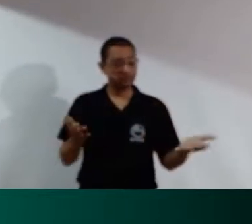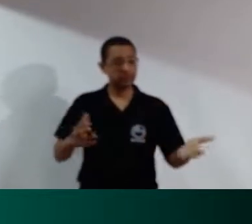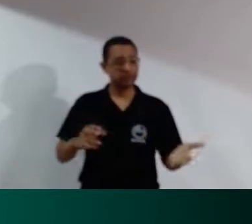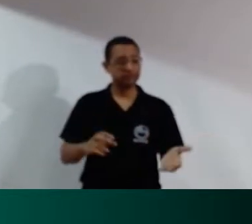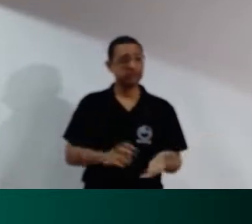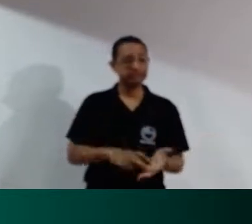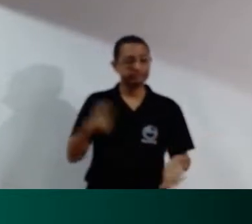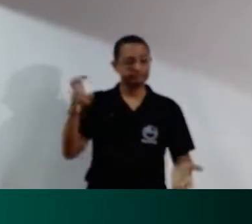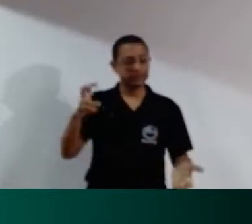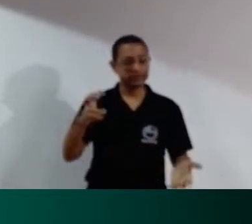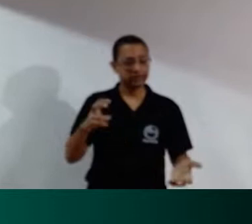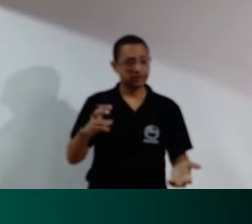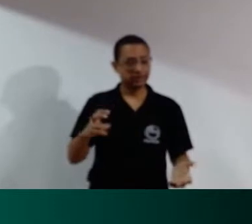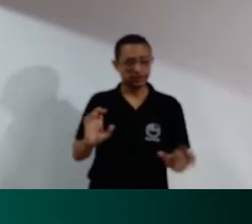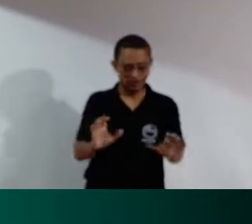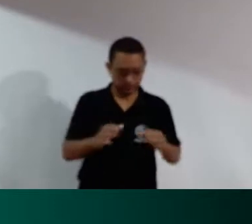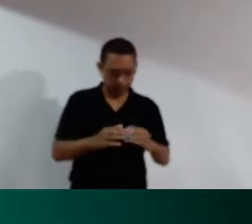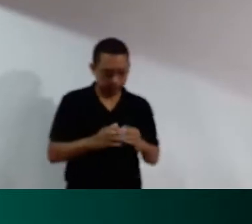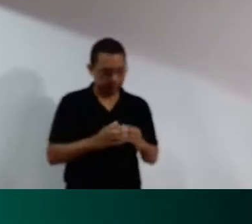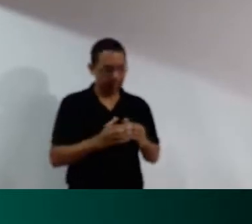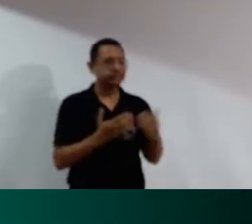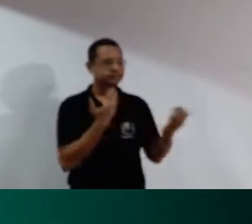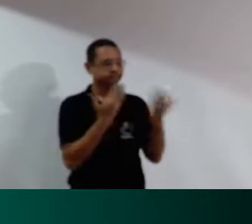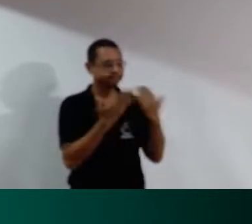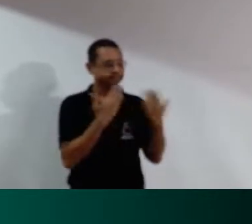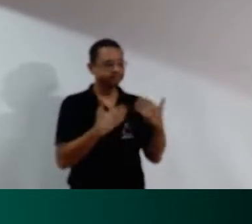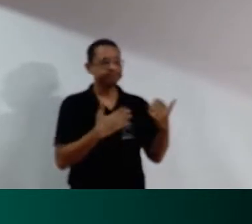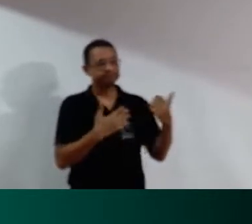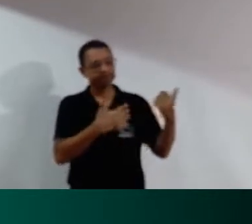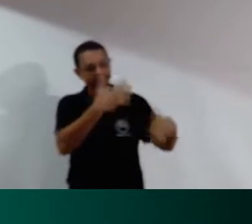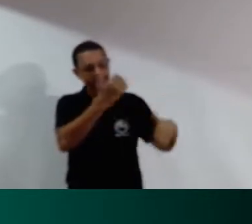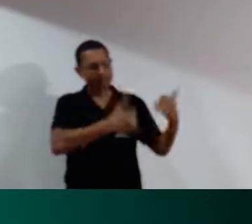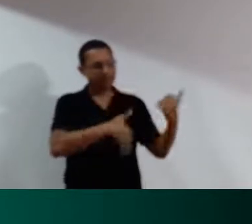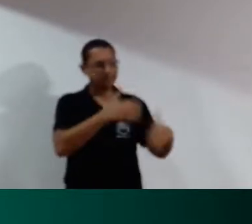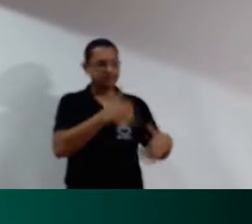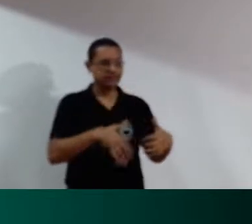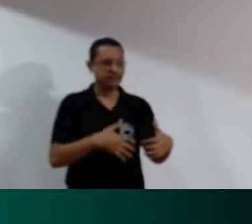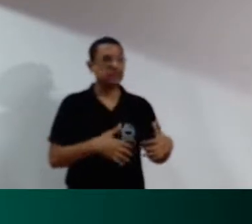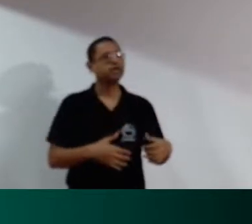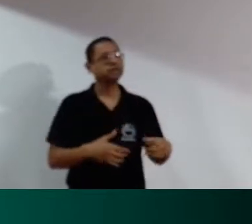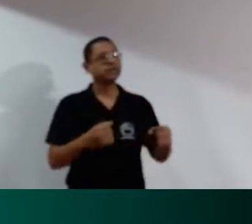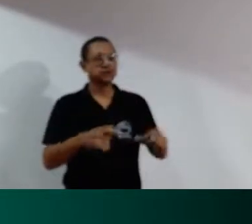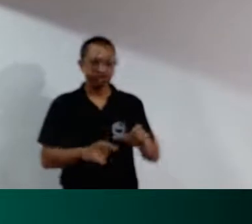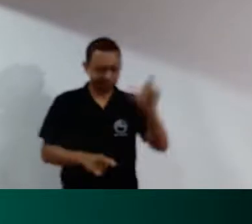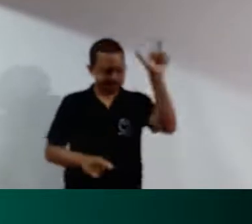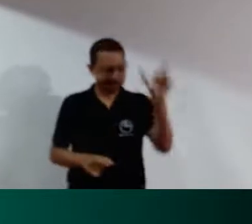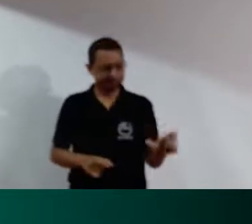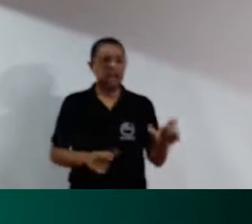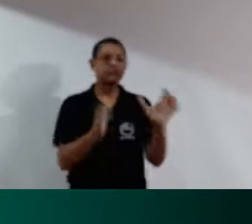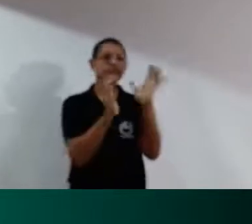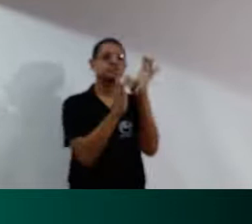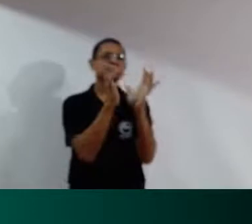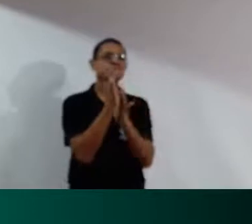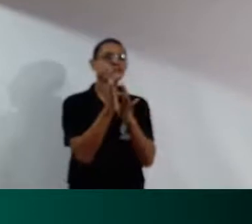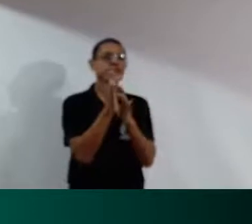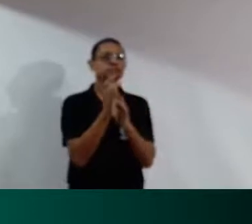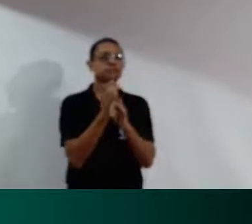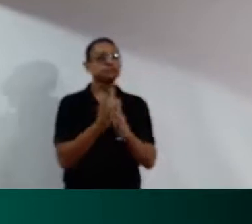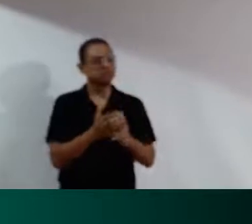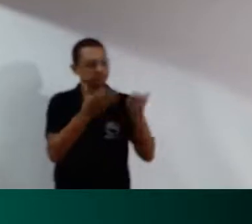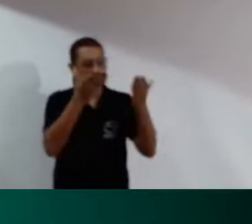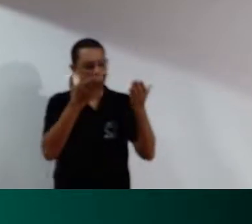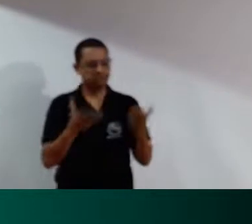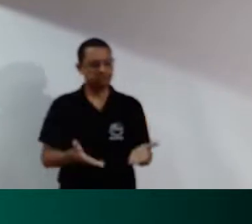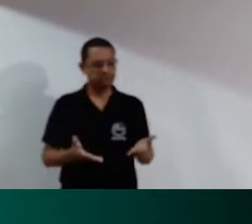É aqui e ela eu tava falando de Jesus Cristo né falando de Jesus